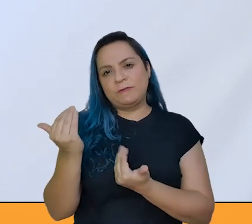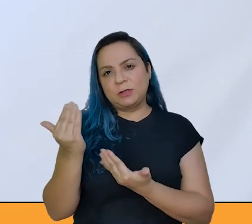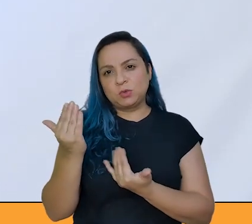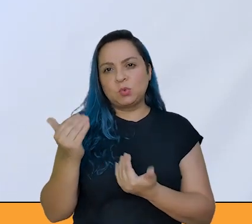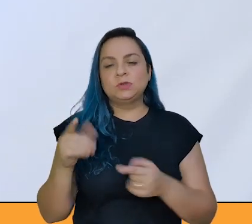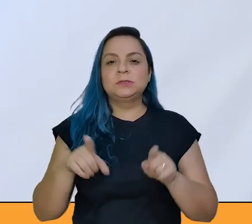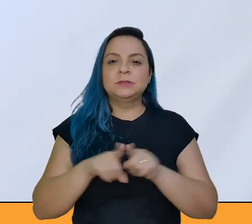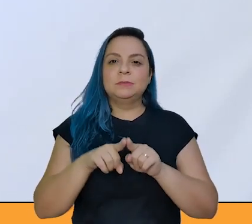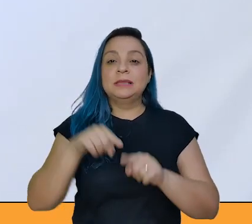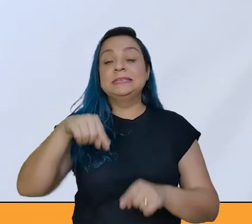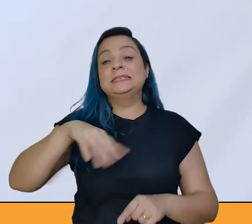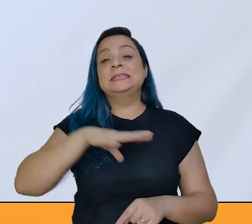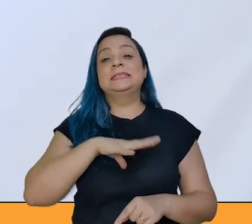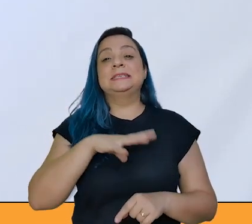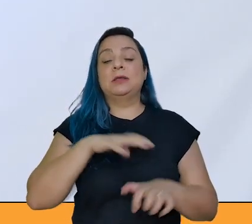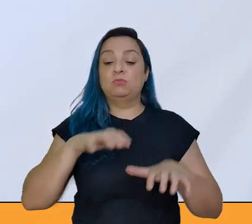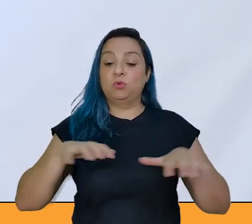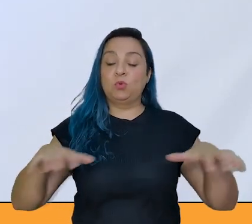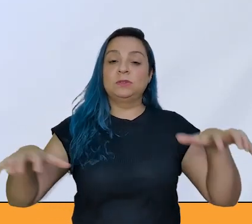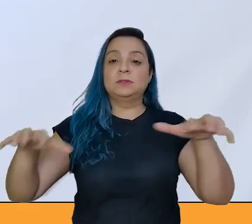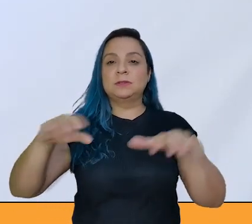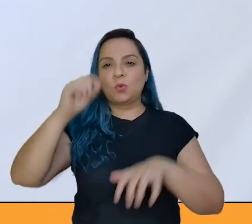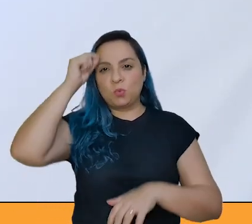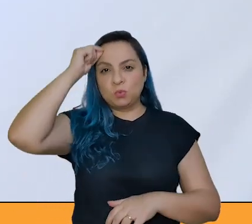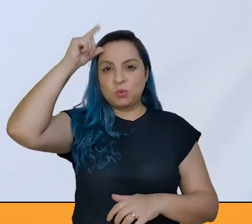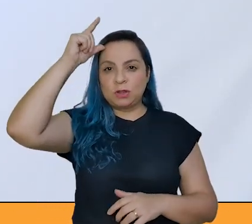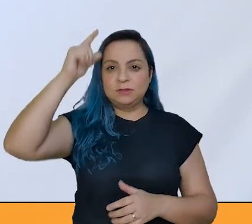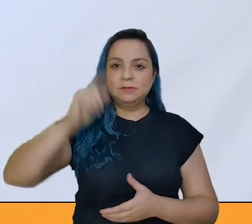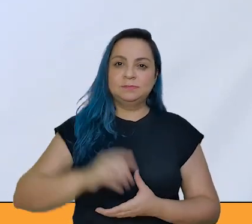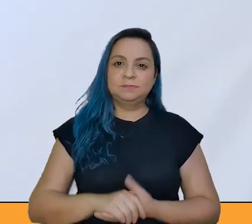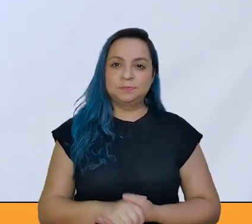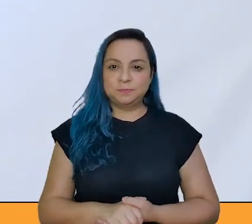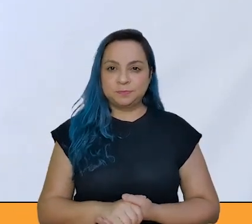juventude na cidade, dentro dos espaços culturais.